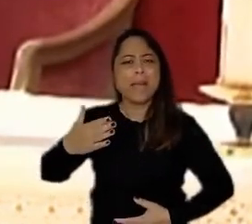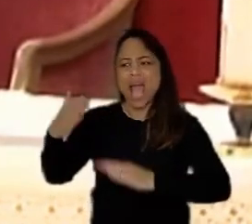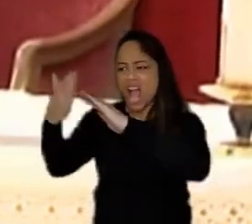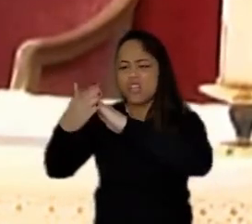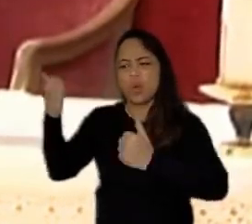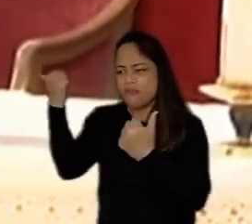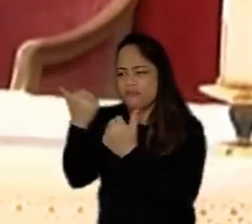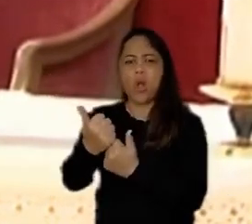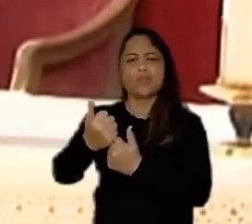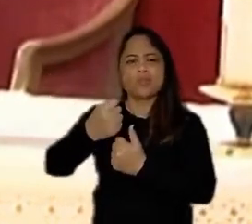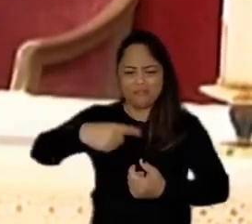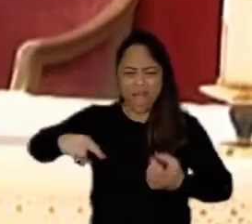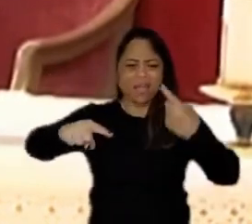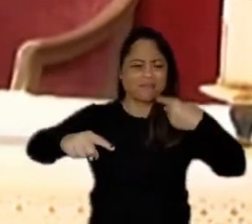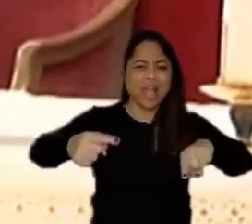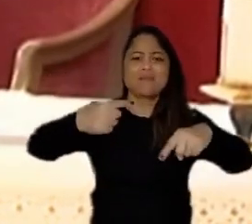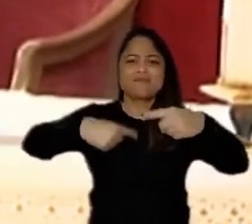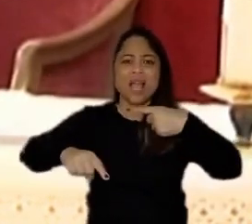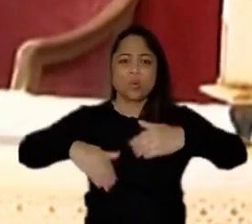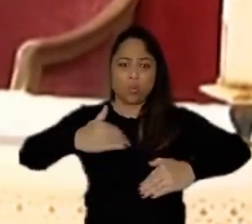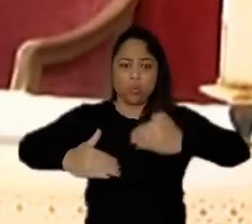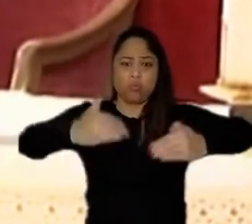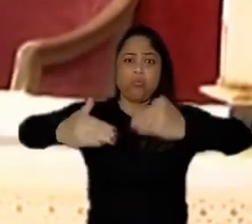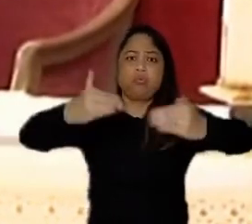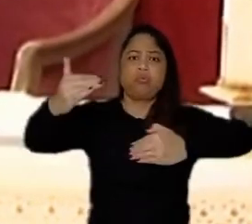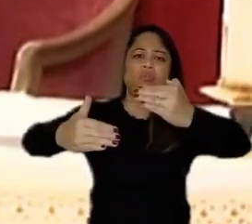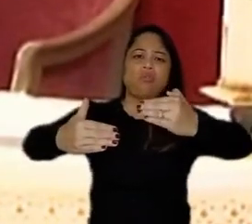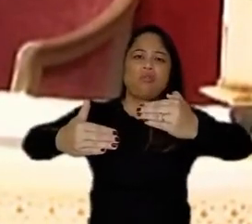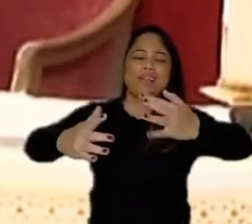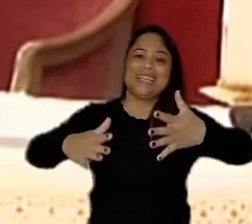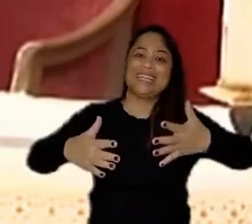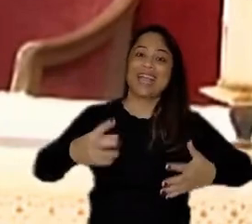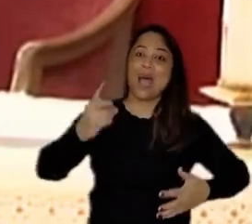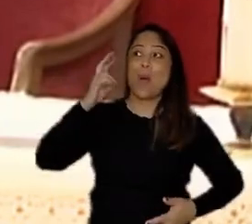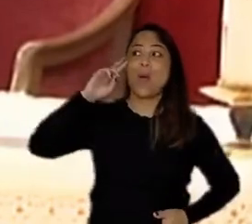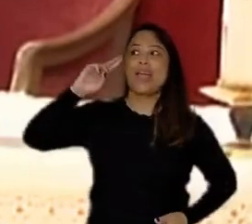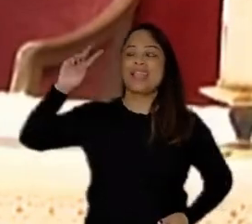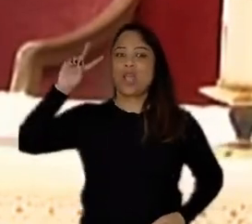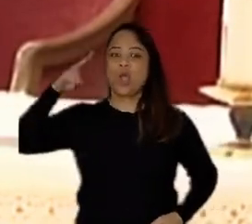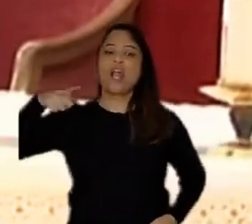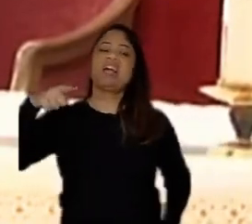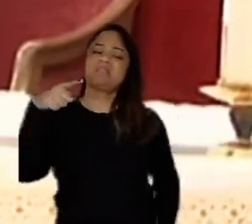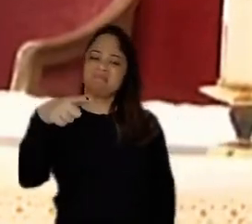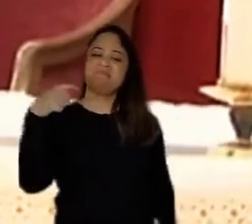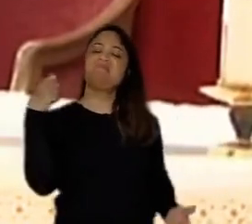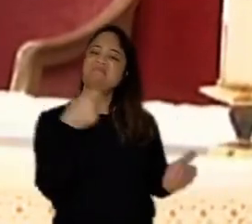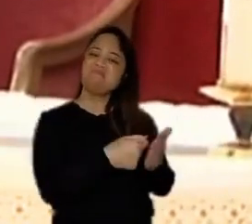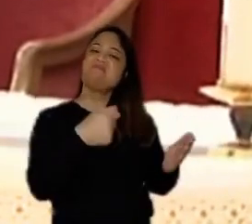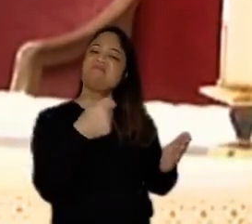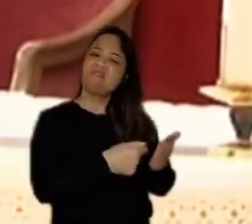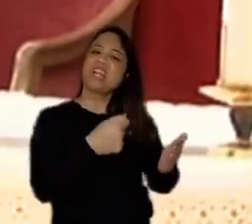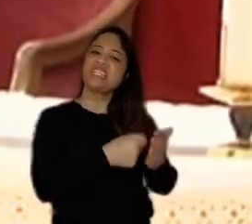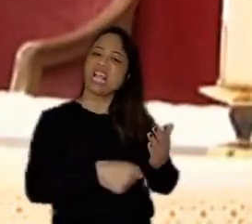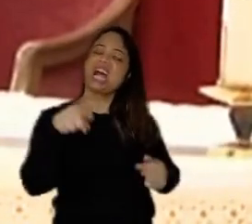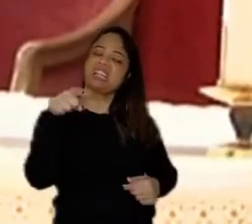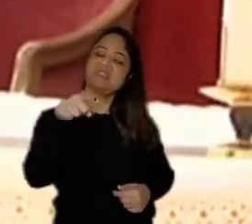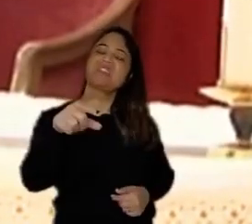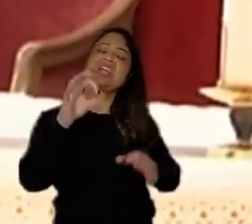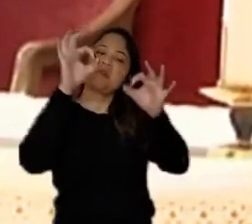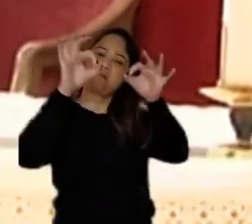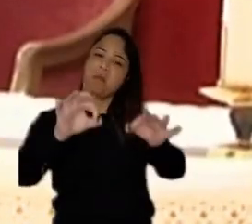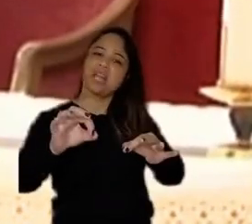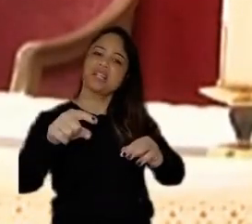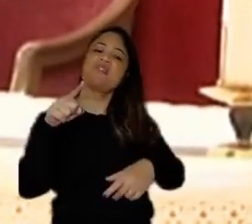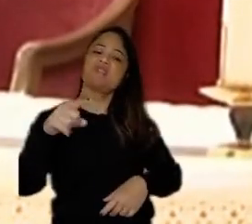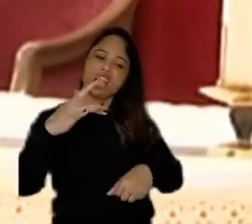vai. Aí o Senhor diz, agora sim, agora que eu vi o seu esforço, você acabou de tocar na orla do